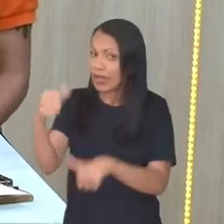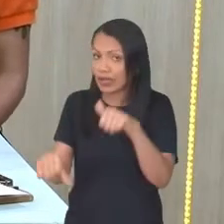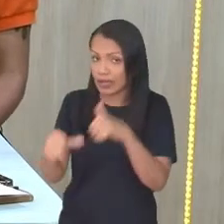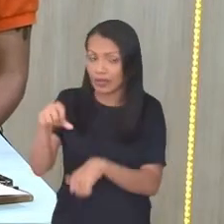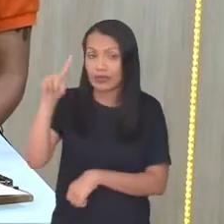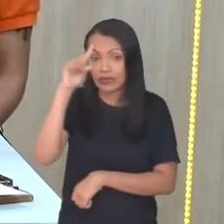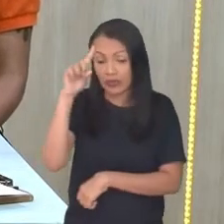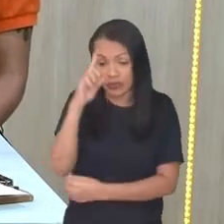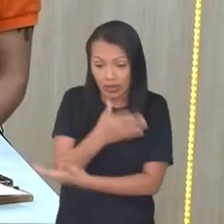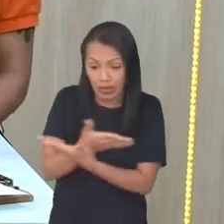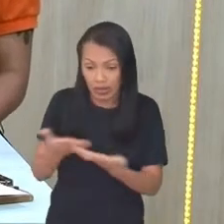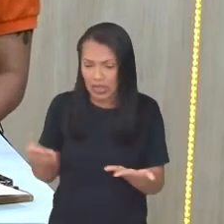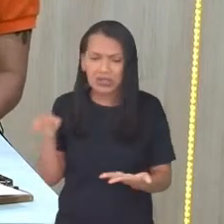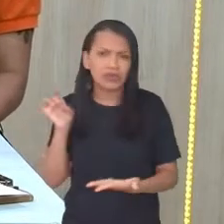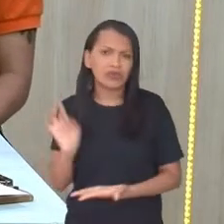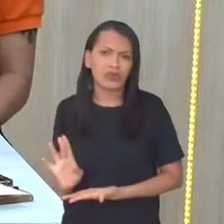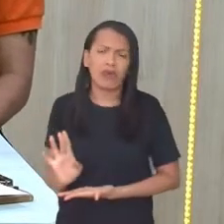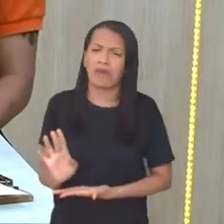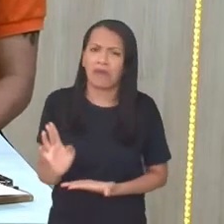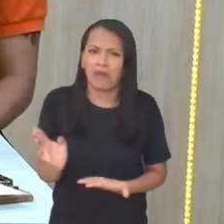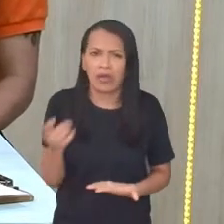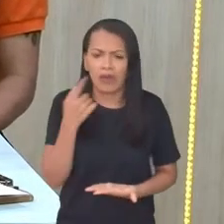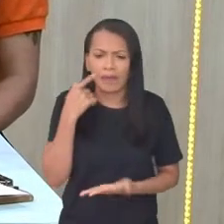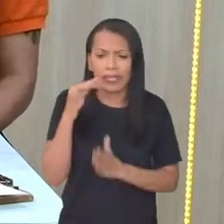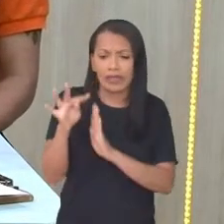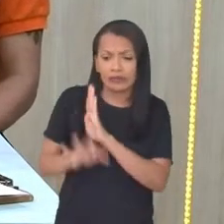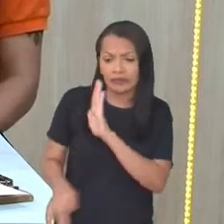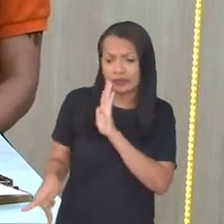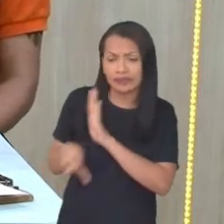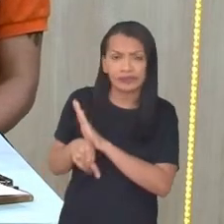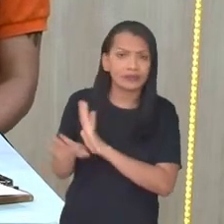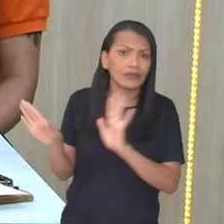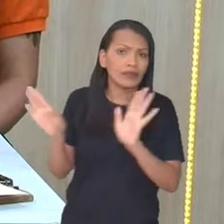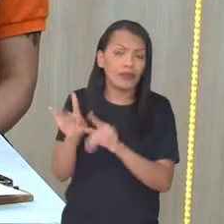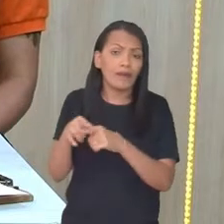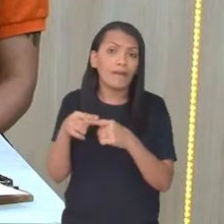dia a dia, né? Não só com um texto específico, mas